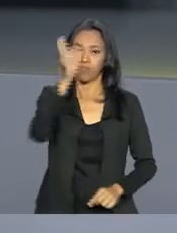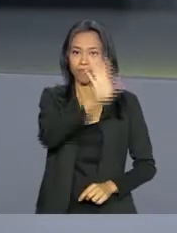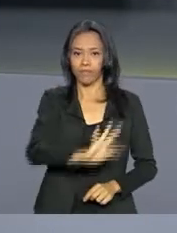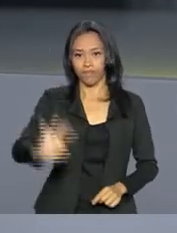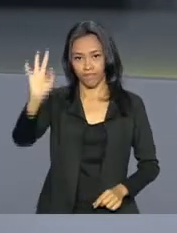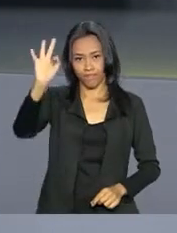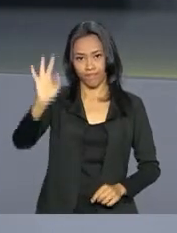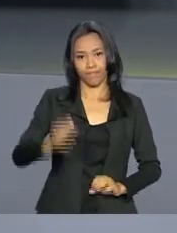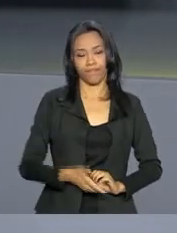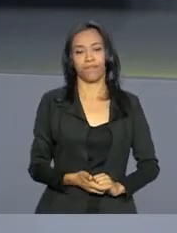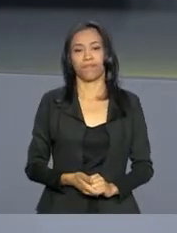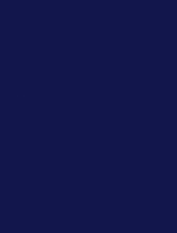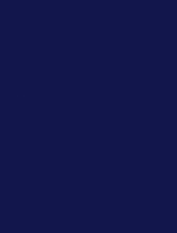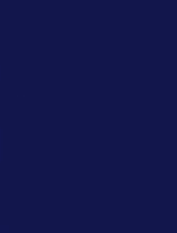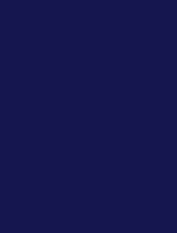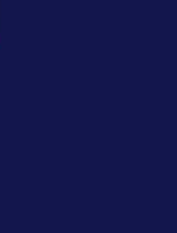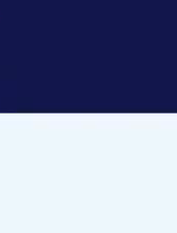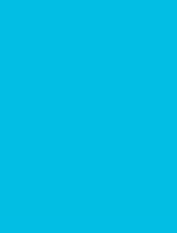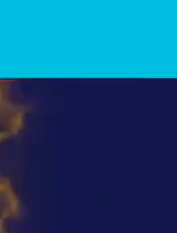governo federal